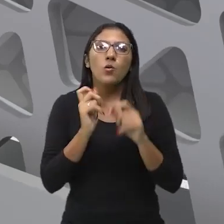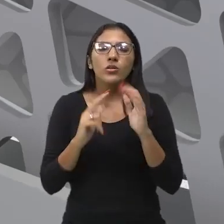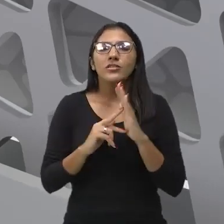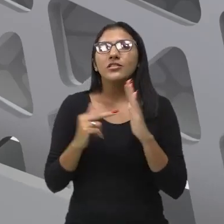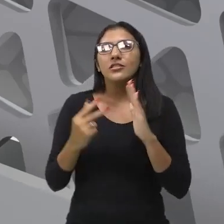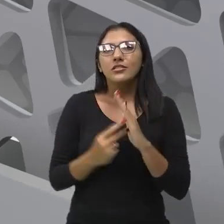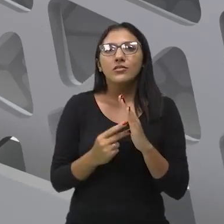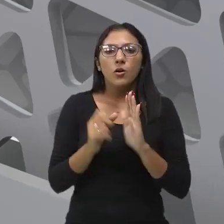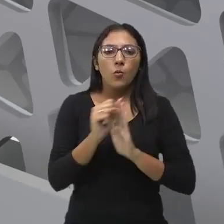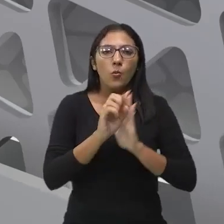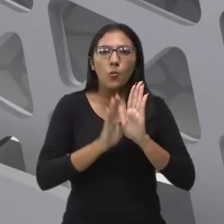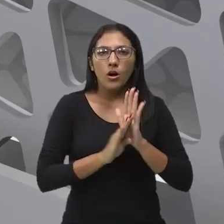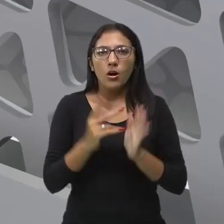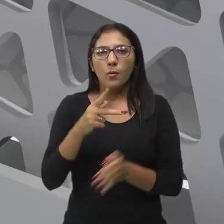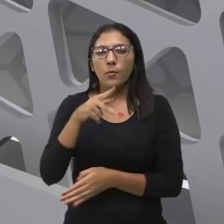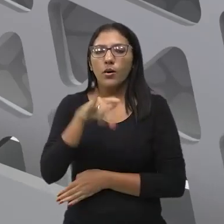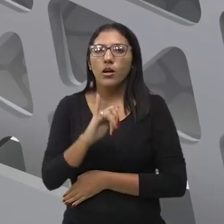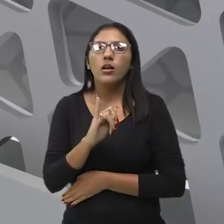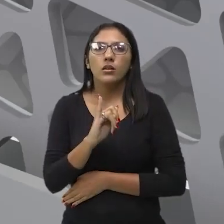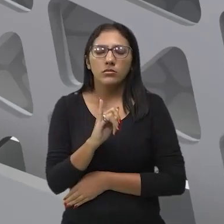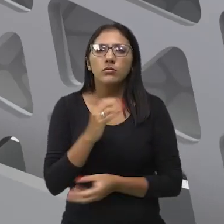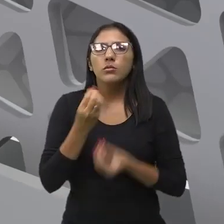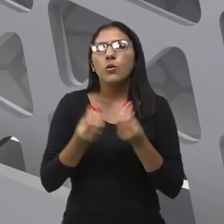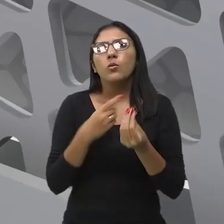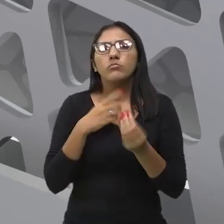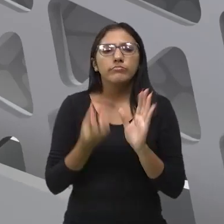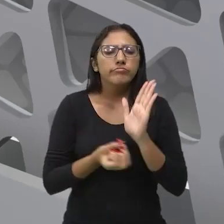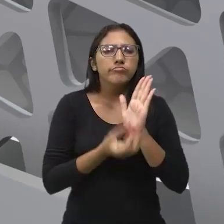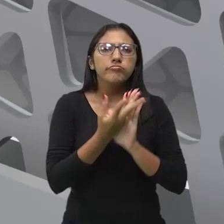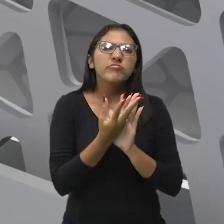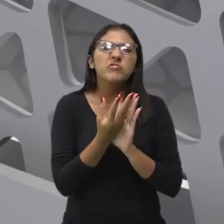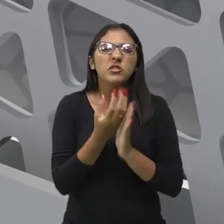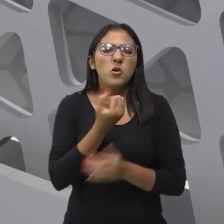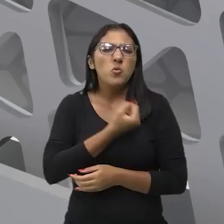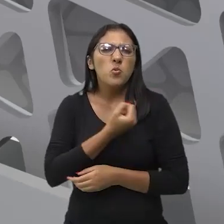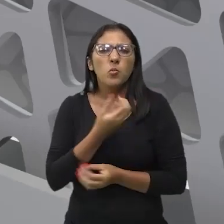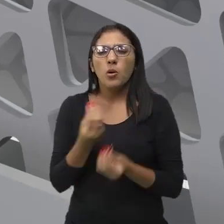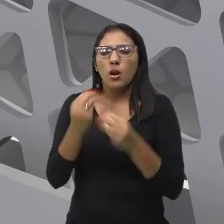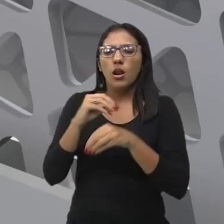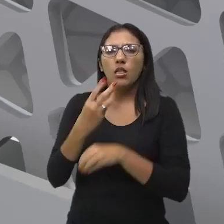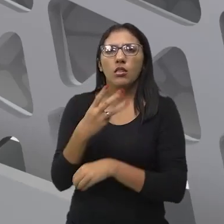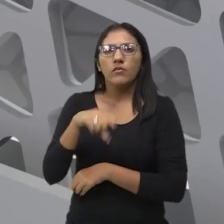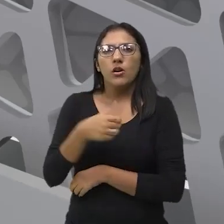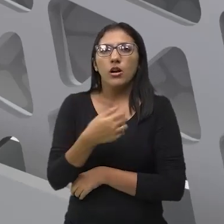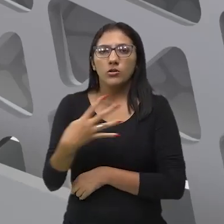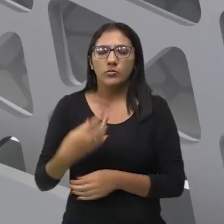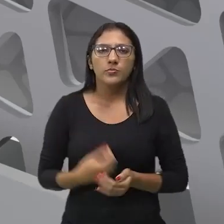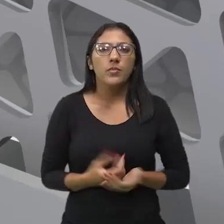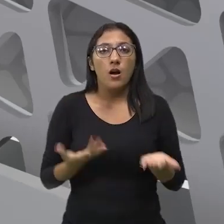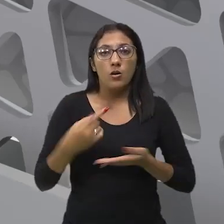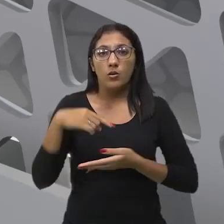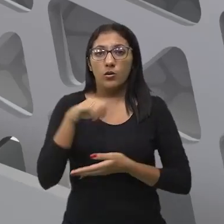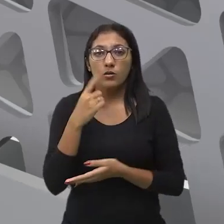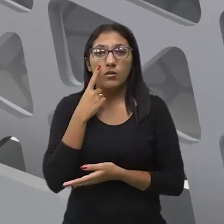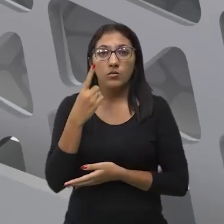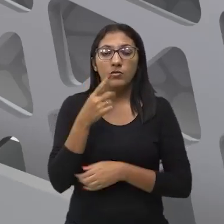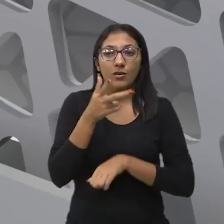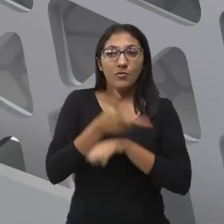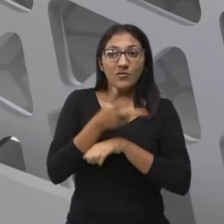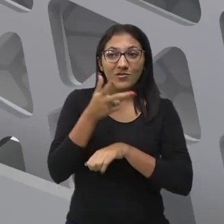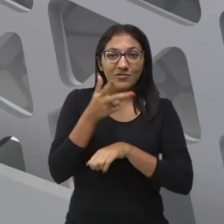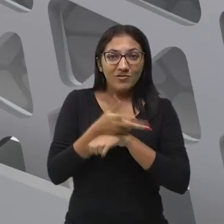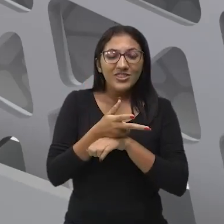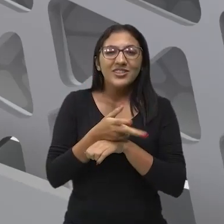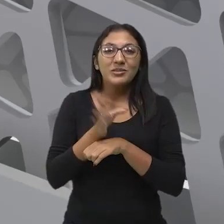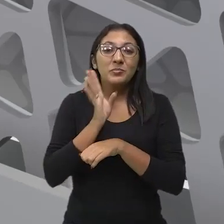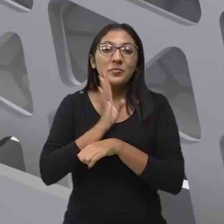Da onde veio esse número 3,14? E aí, acompanha comigo, porque a produtora fez um vídeo aí para você, para